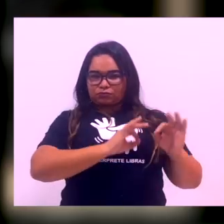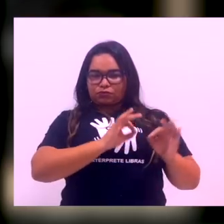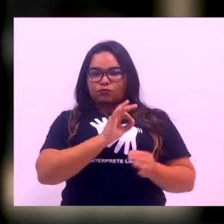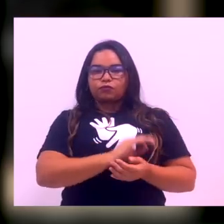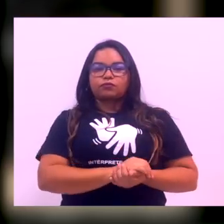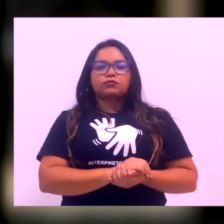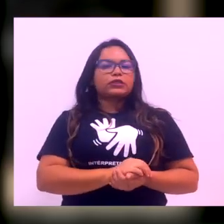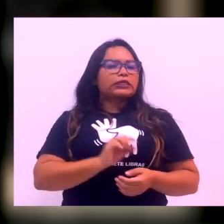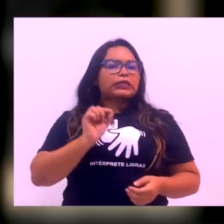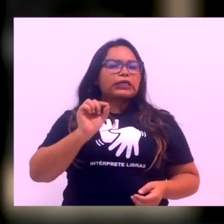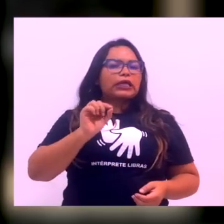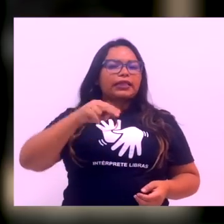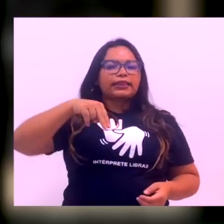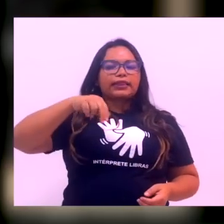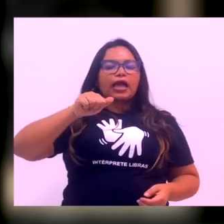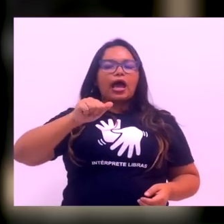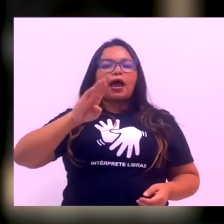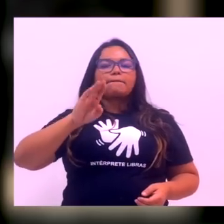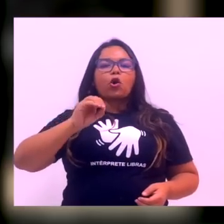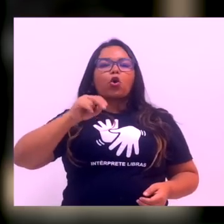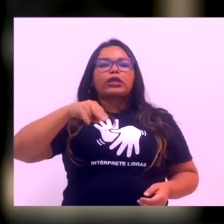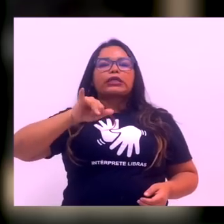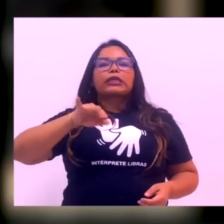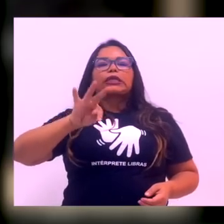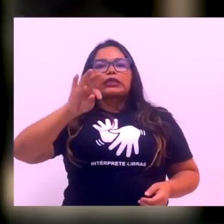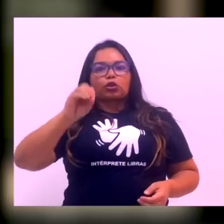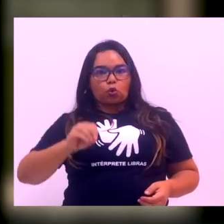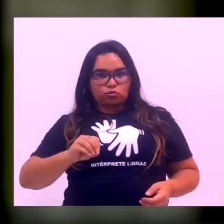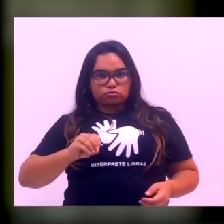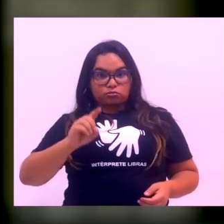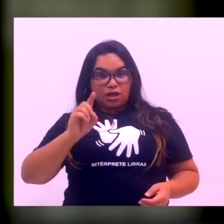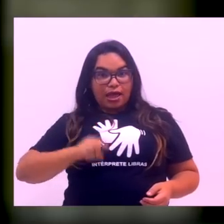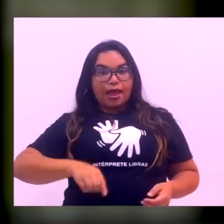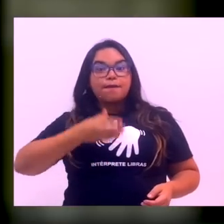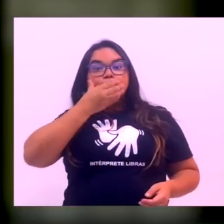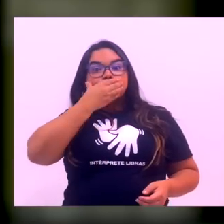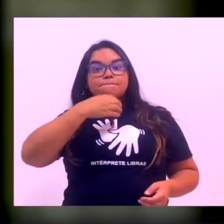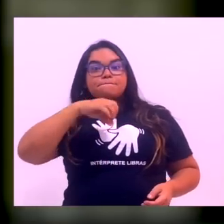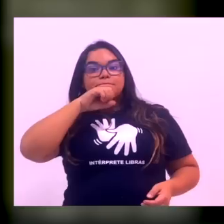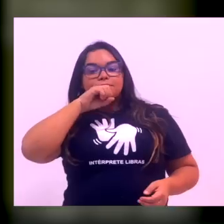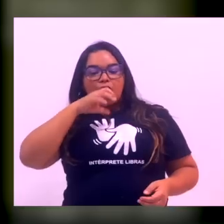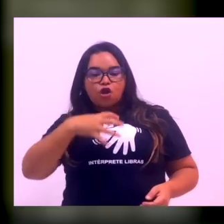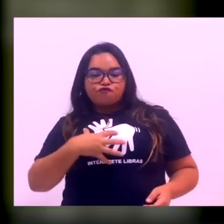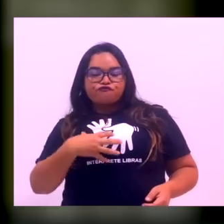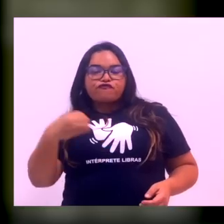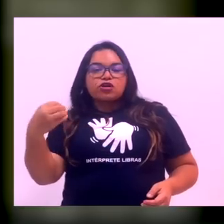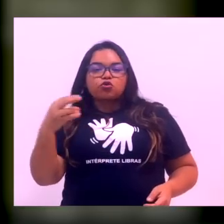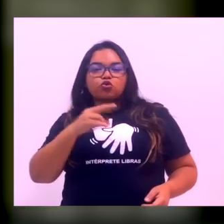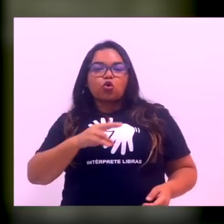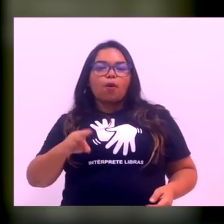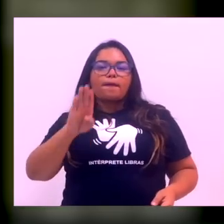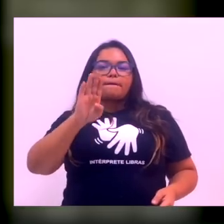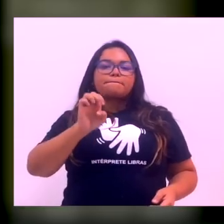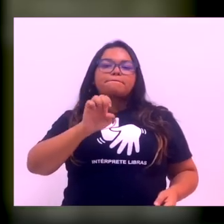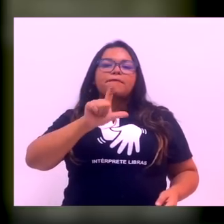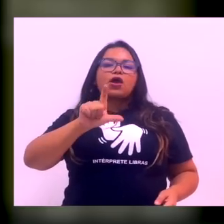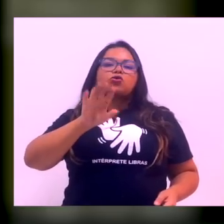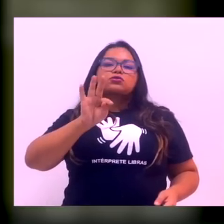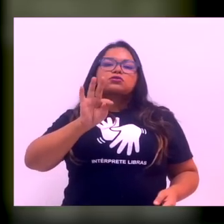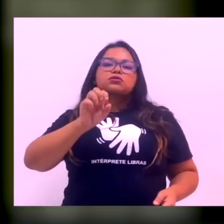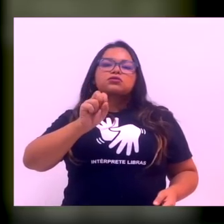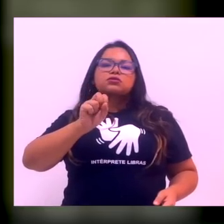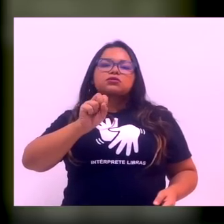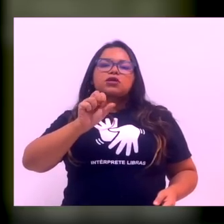de povos, com sua beleza eu adornei. Nabonido. Agora, quem era Nabonido? Ele era o pai.